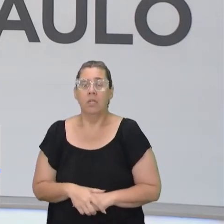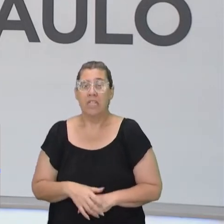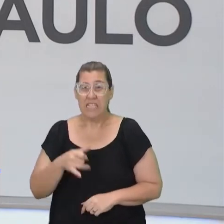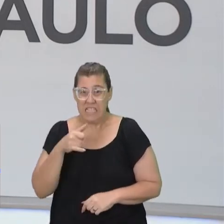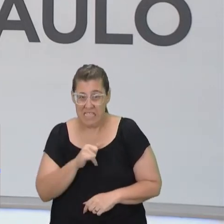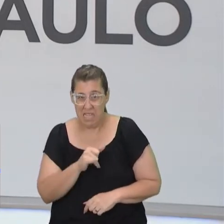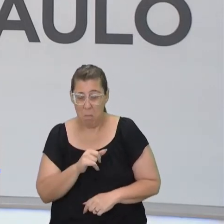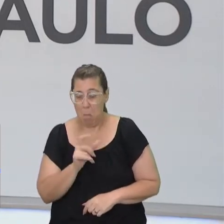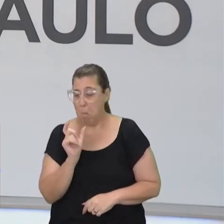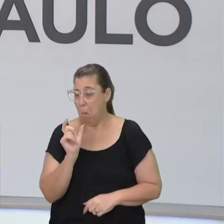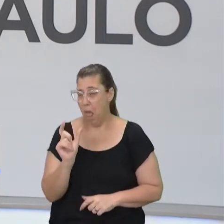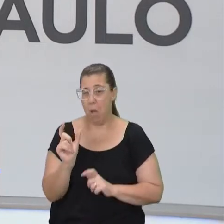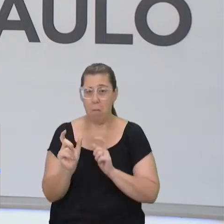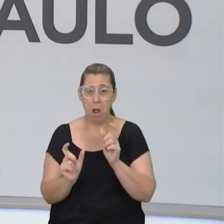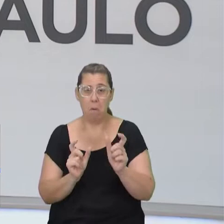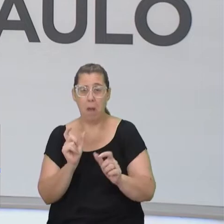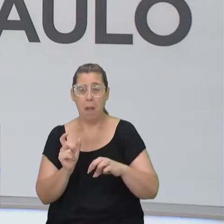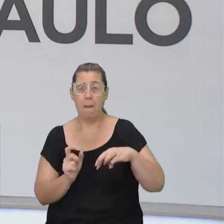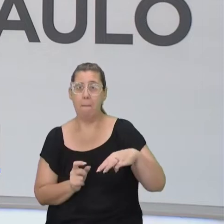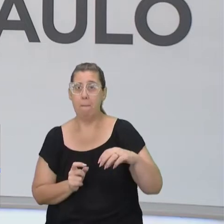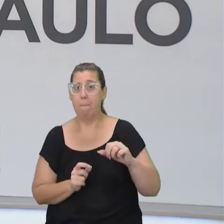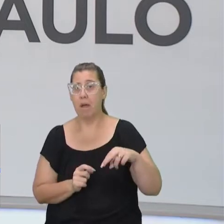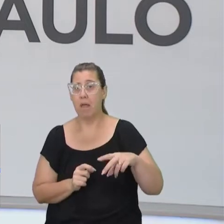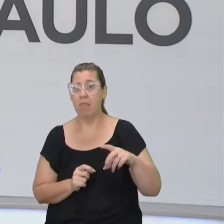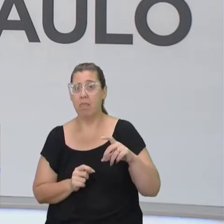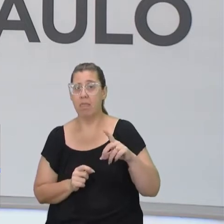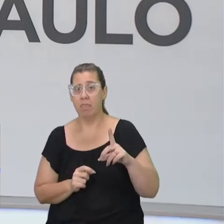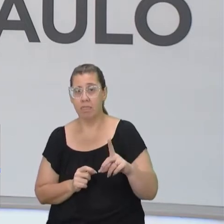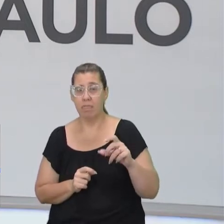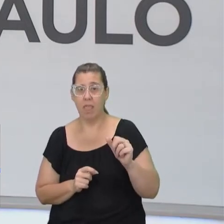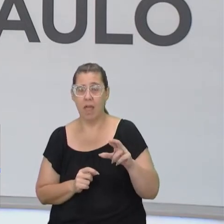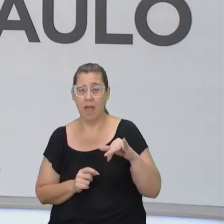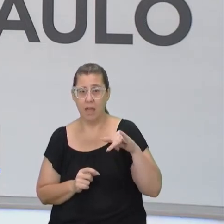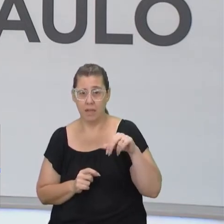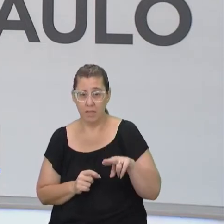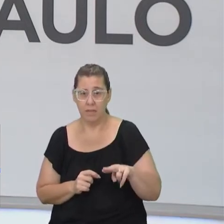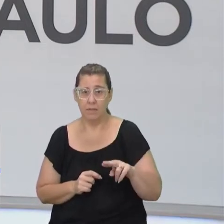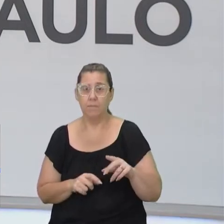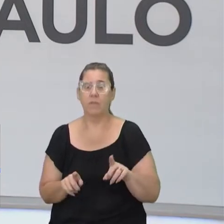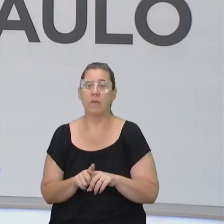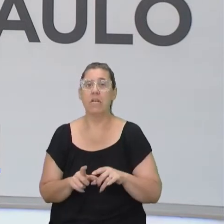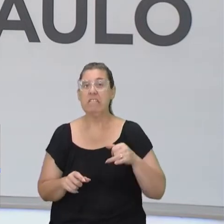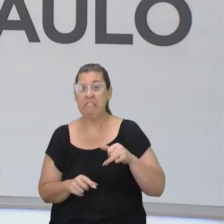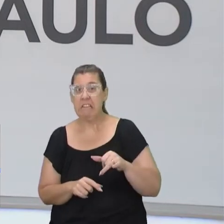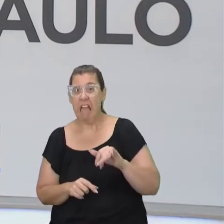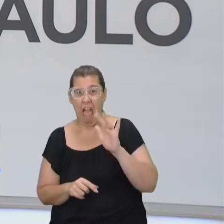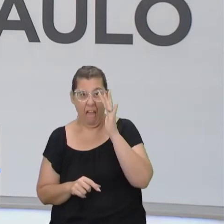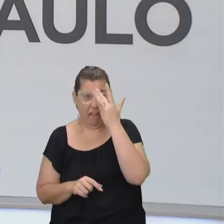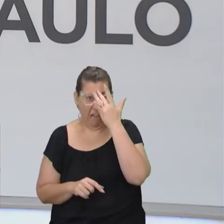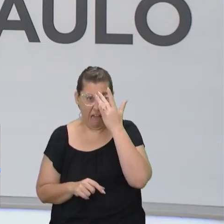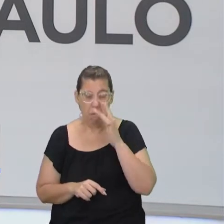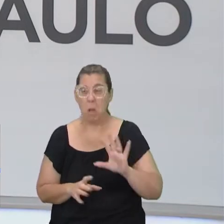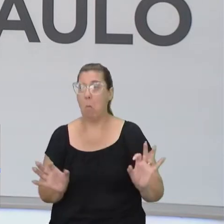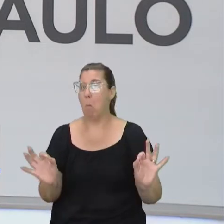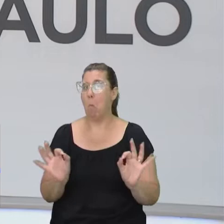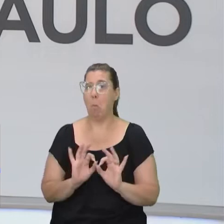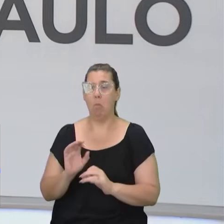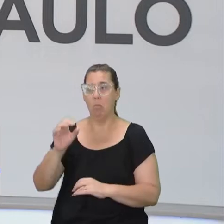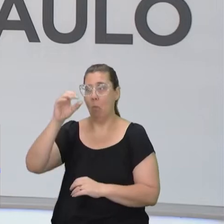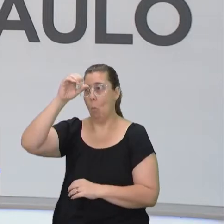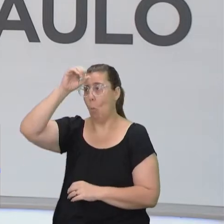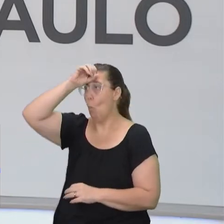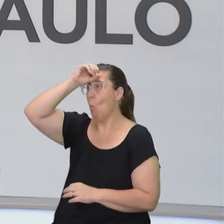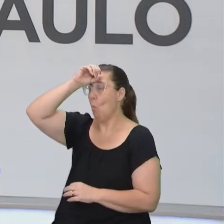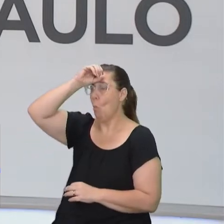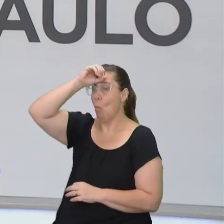mandarim, você não conseguiria ler nada. Se fosse em árabe, com aqueles ideogramas árabes, não sei, aquela linguagem árabe, você